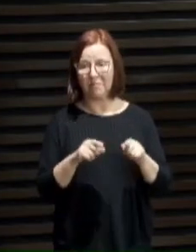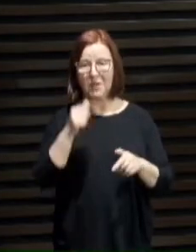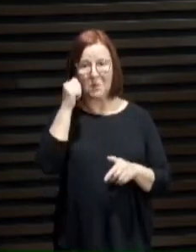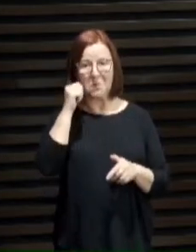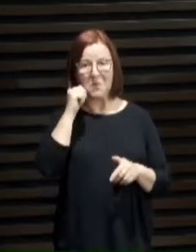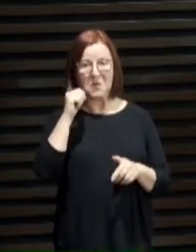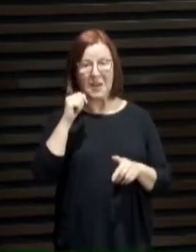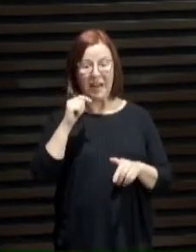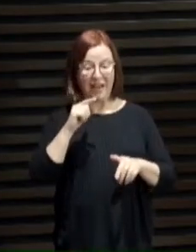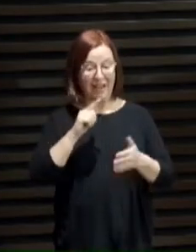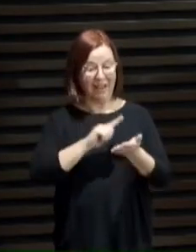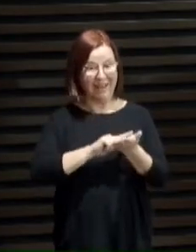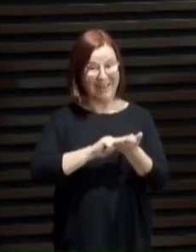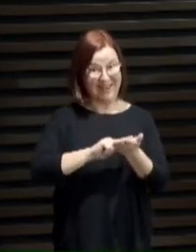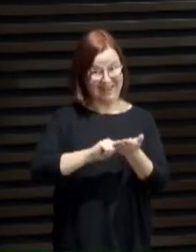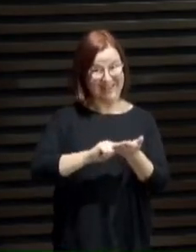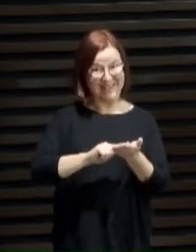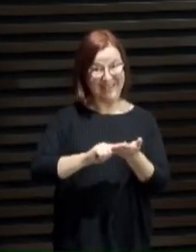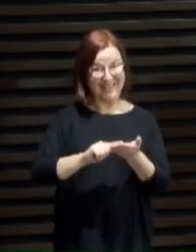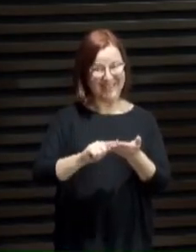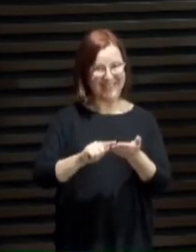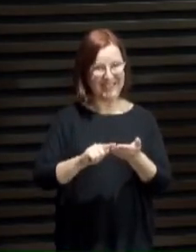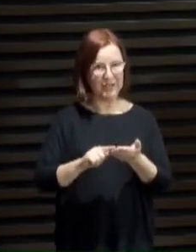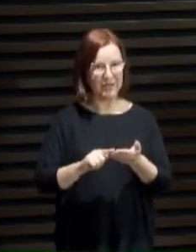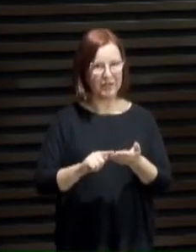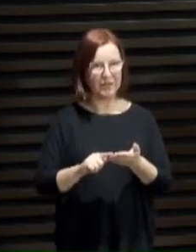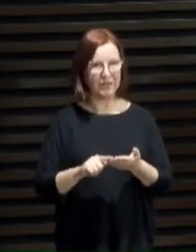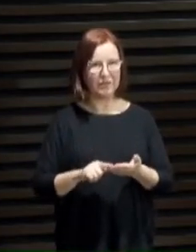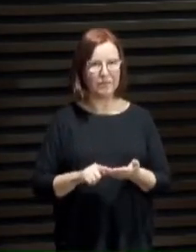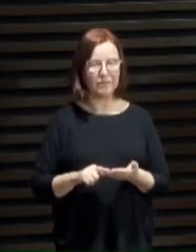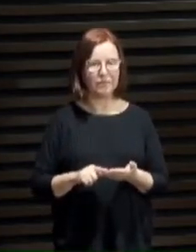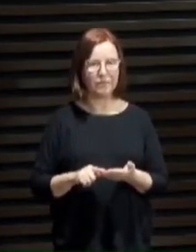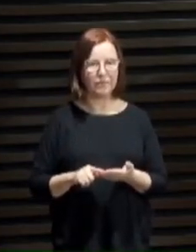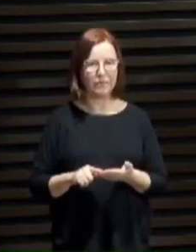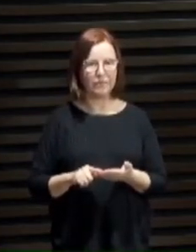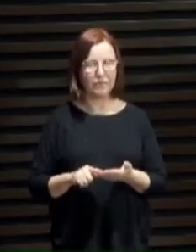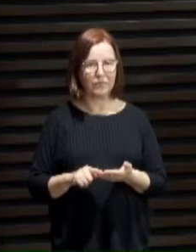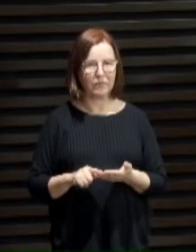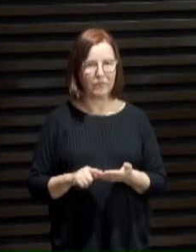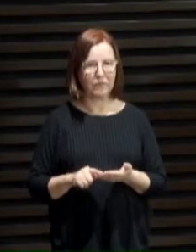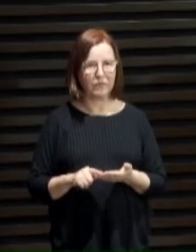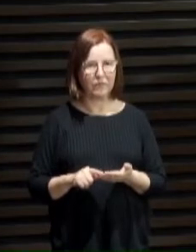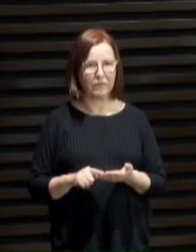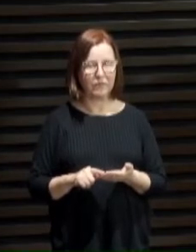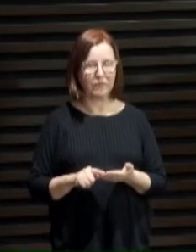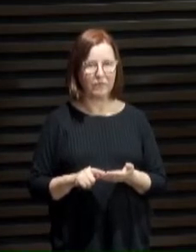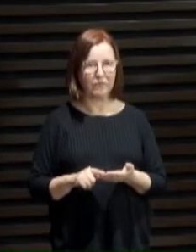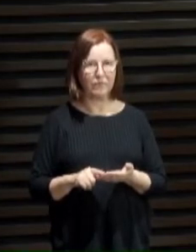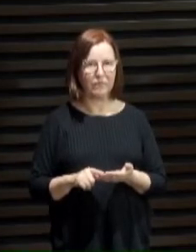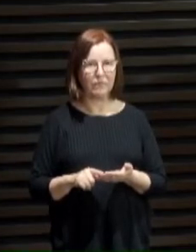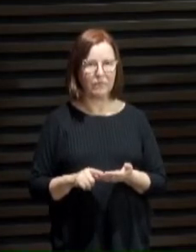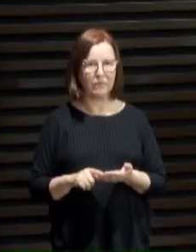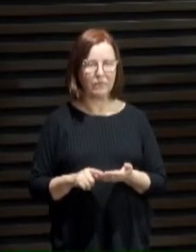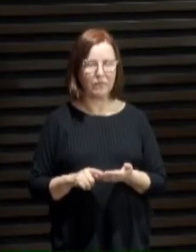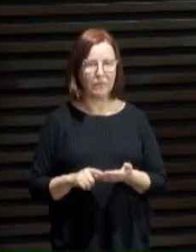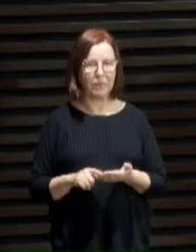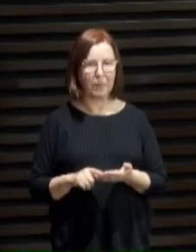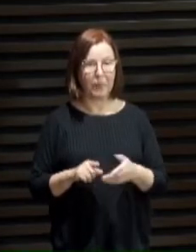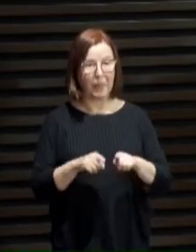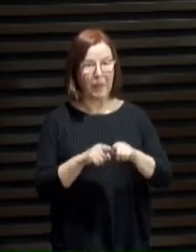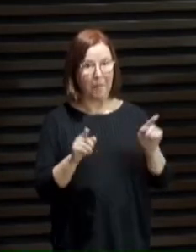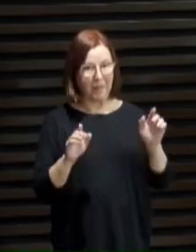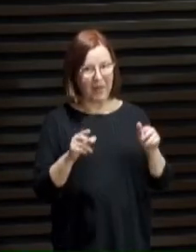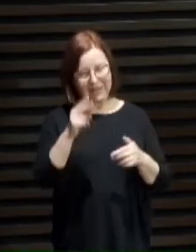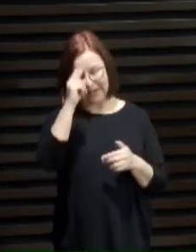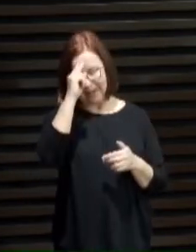Então Jesus vai, tira sua capa, deita água na bacia,